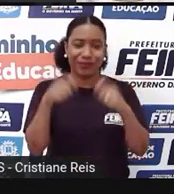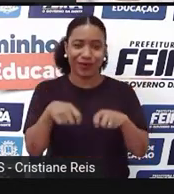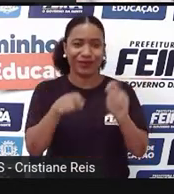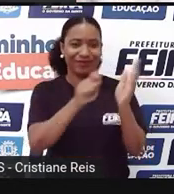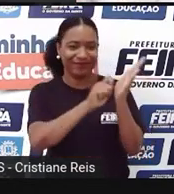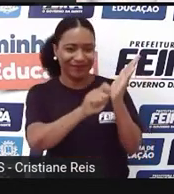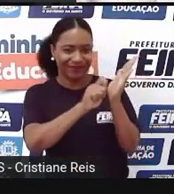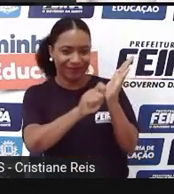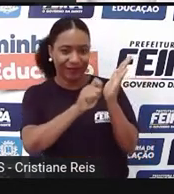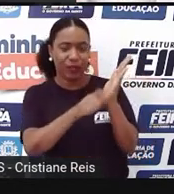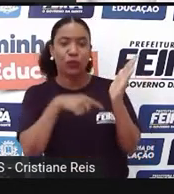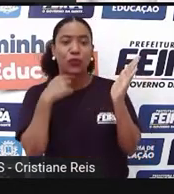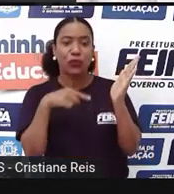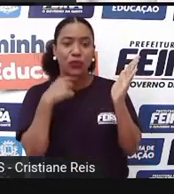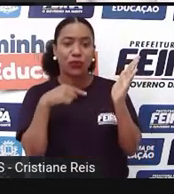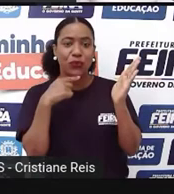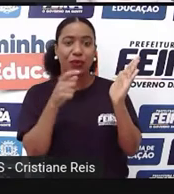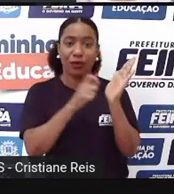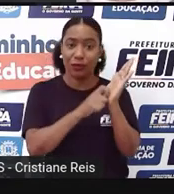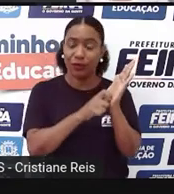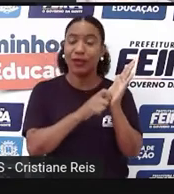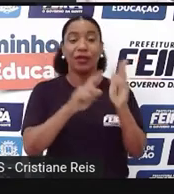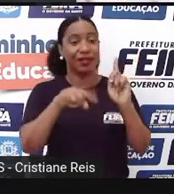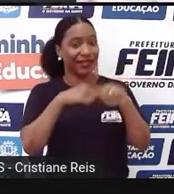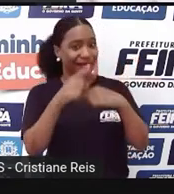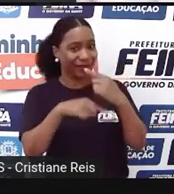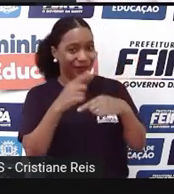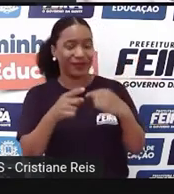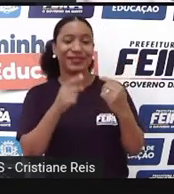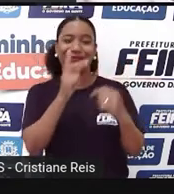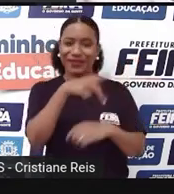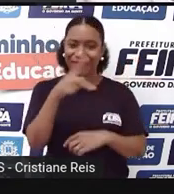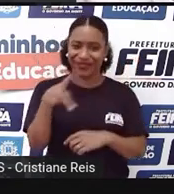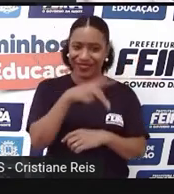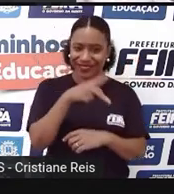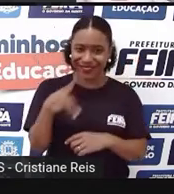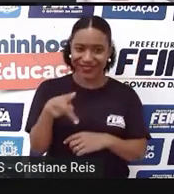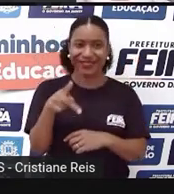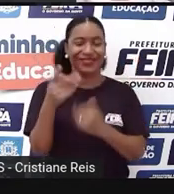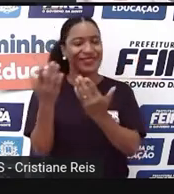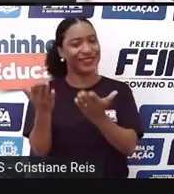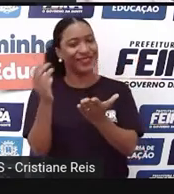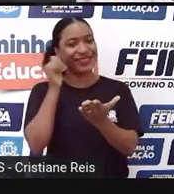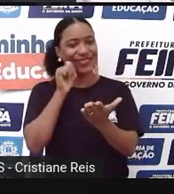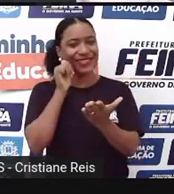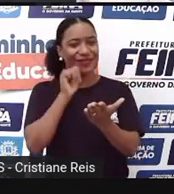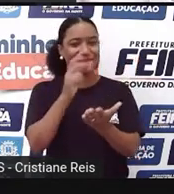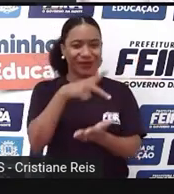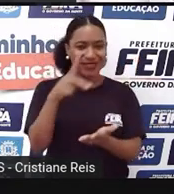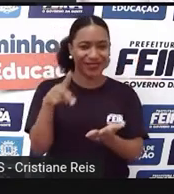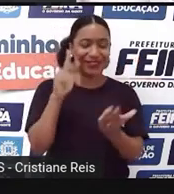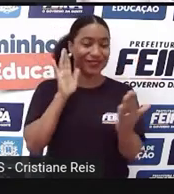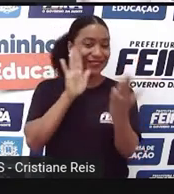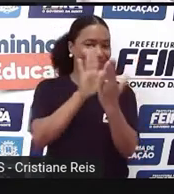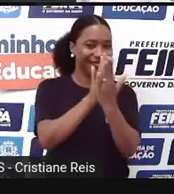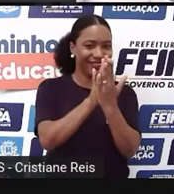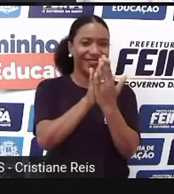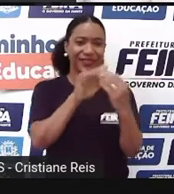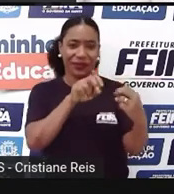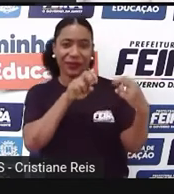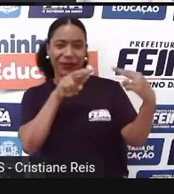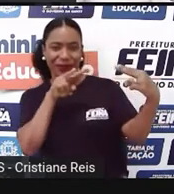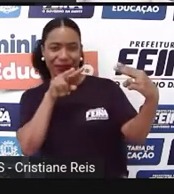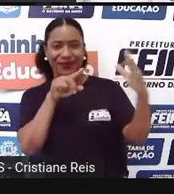anotá-las no caderno, e tirá-las na primeira oportunidade com o seu professor ou sua professora de inglês.